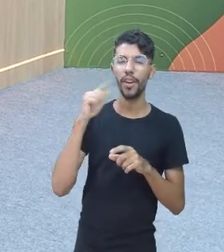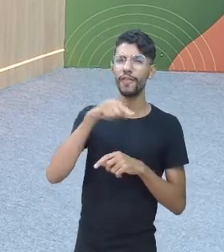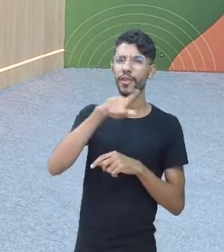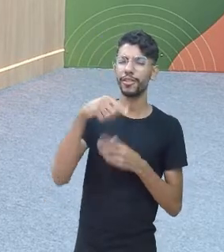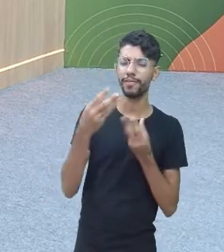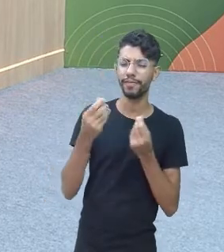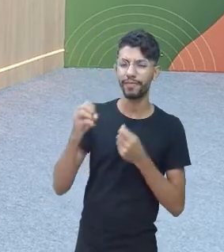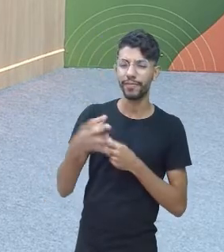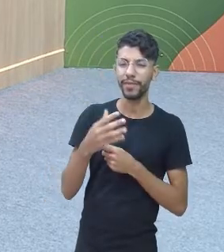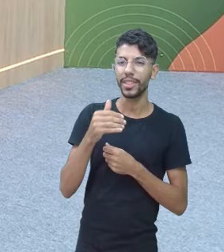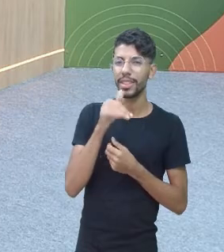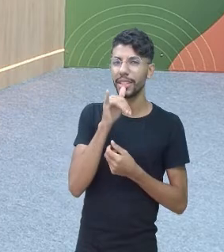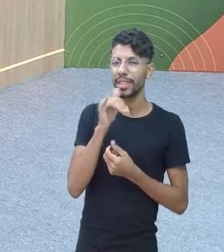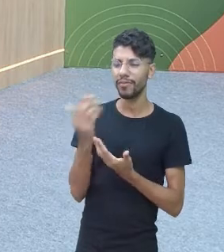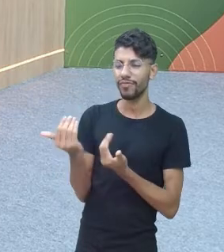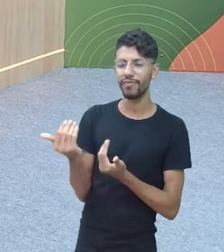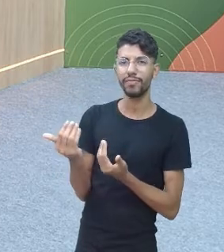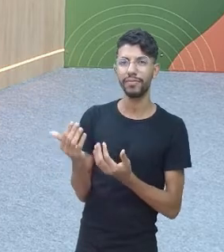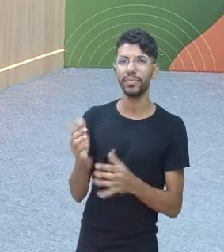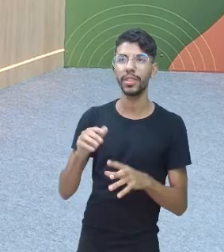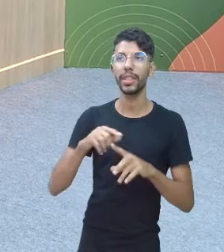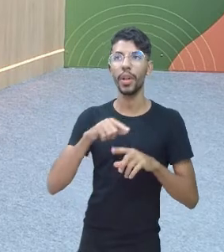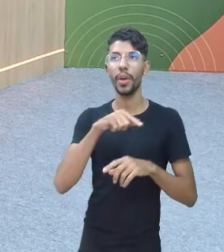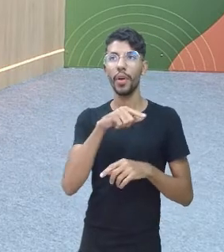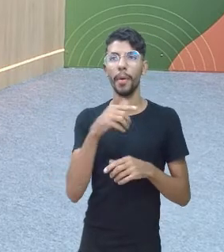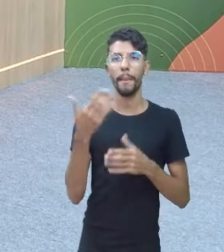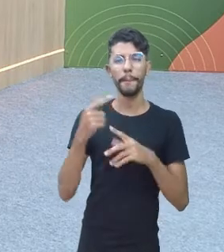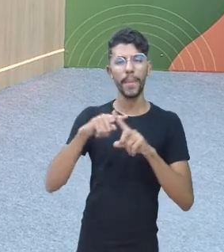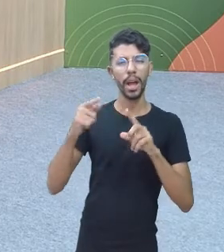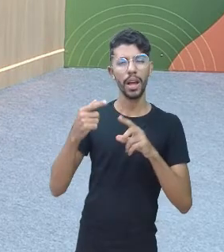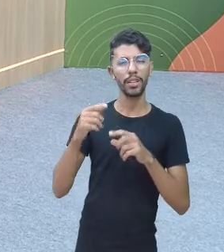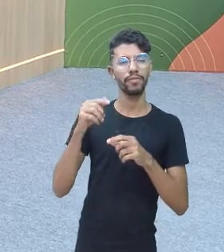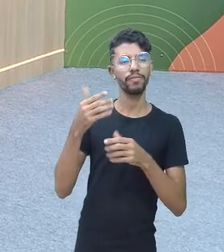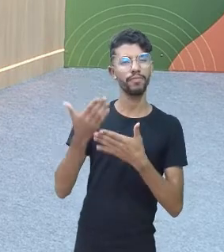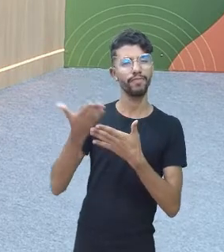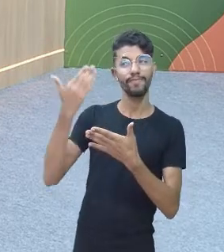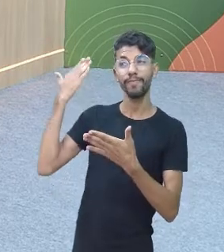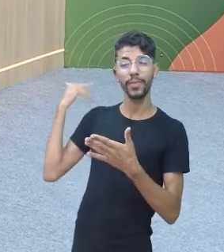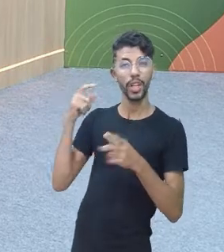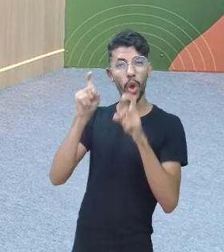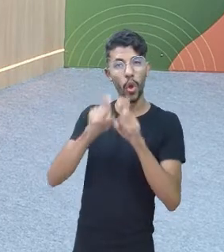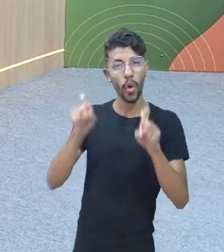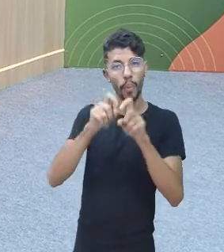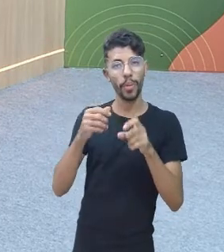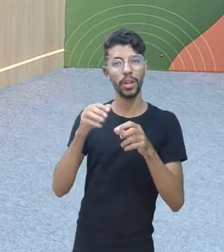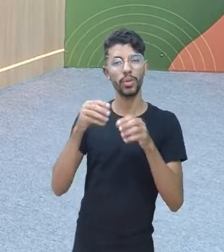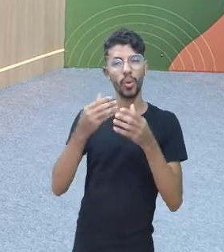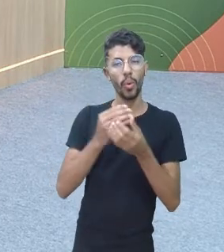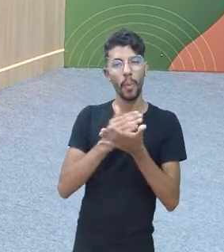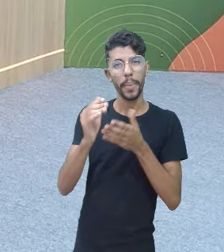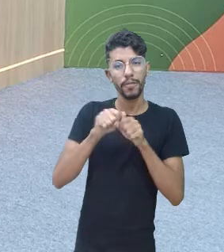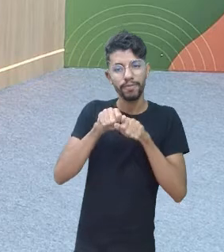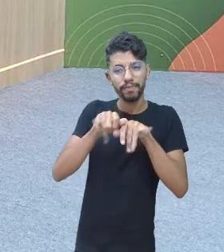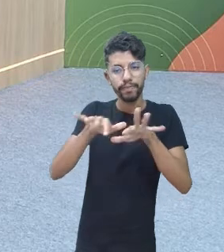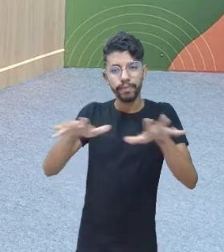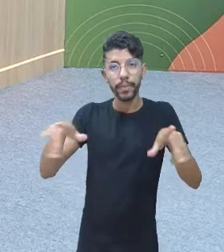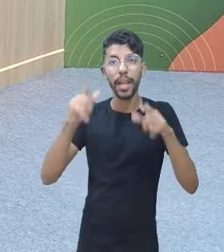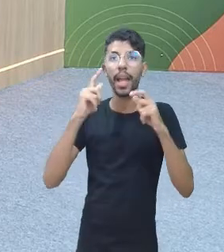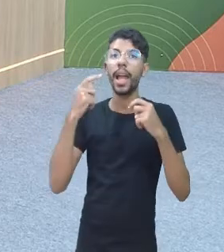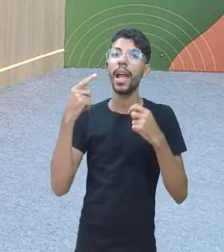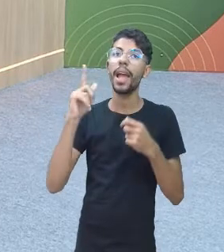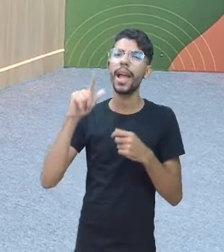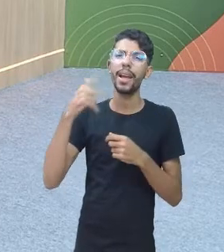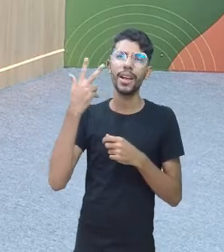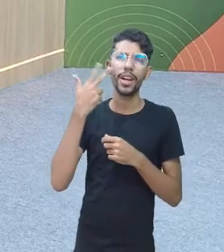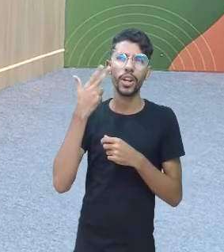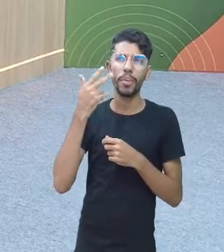os computadores bombando também, mas logo no comecinho, quando os computadores começaram a se espalhar, era muito comum precisar de